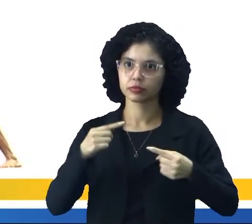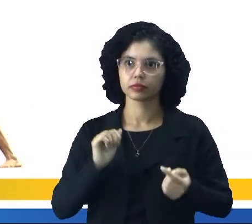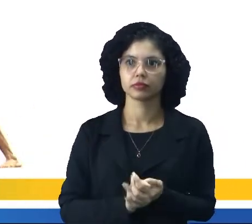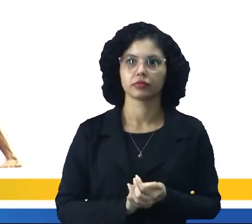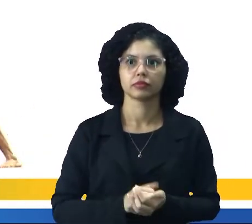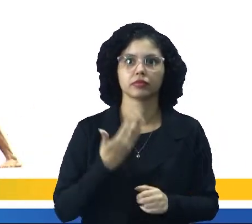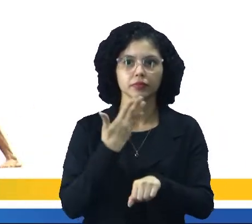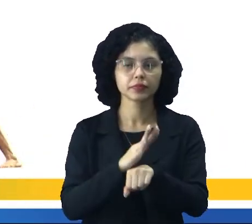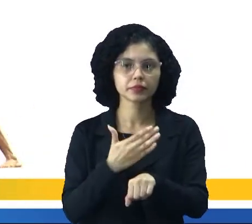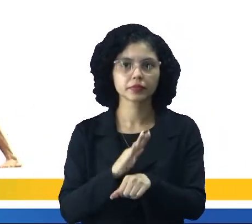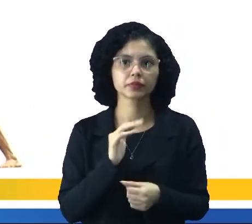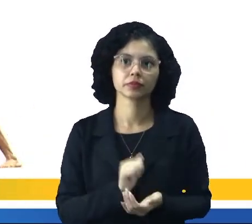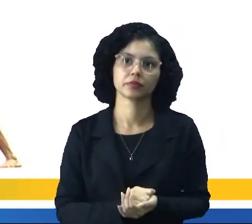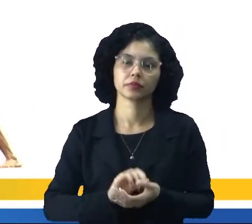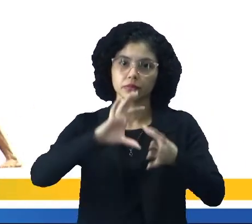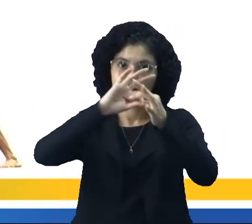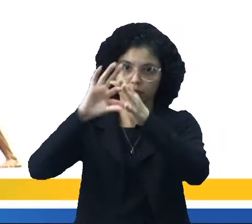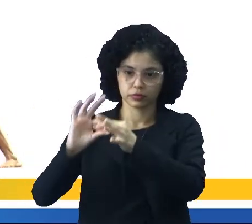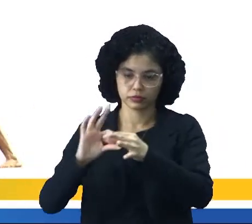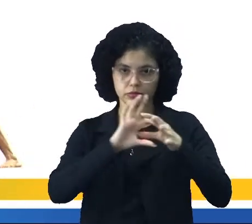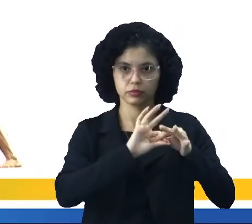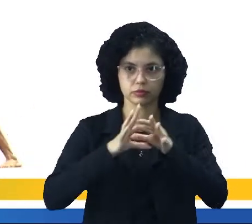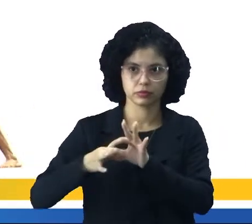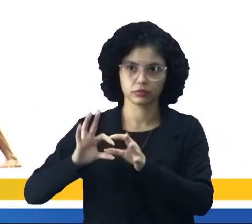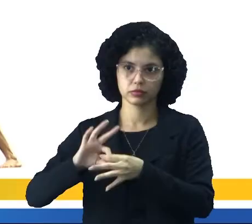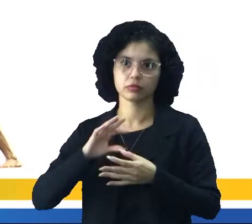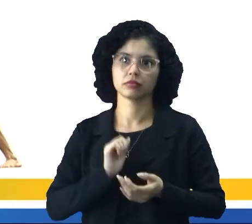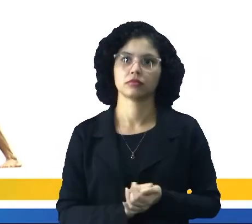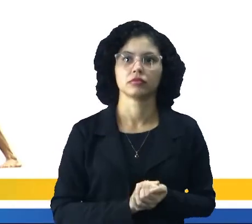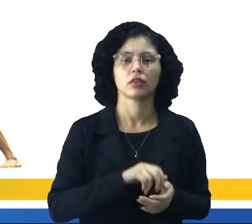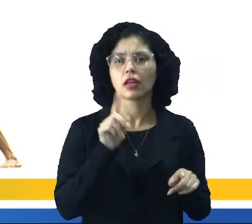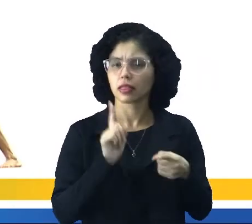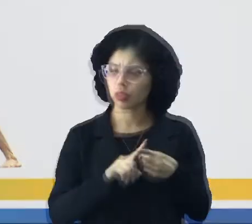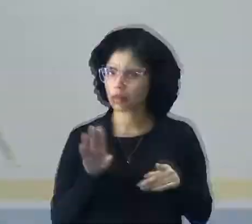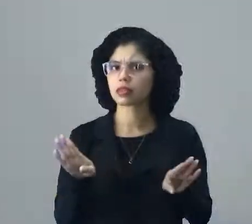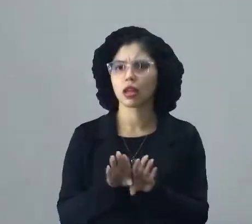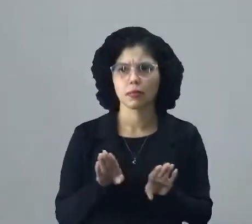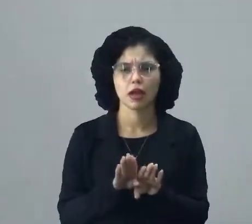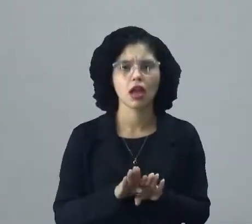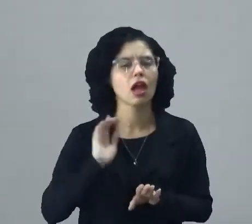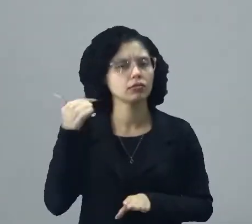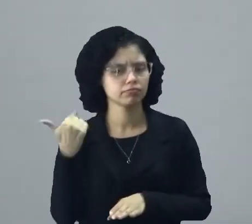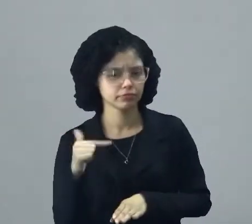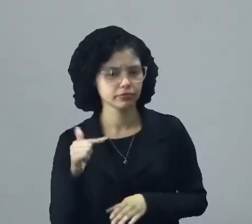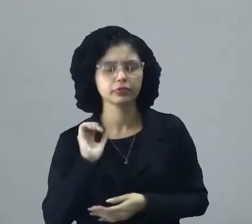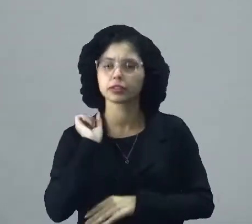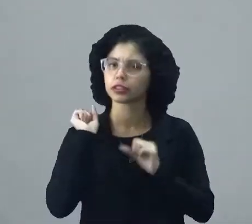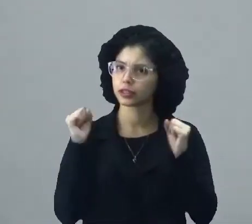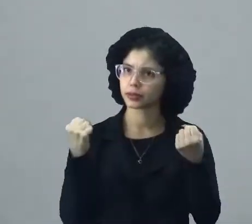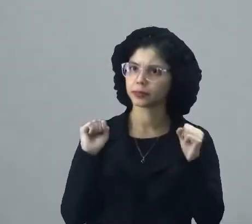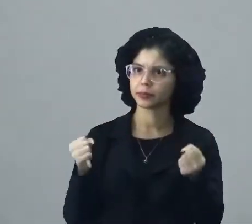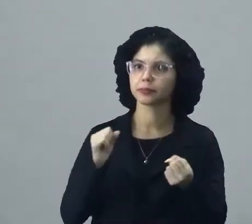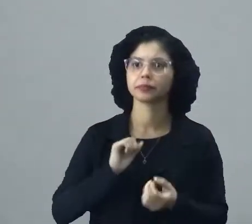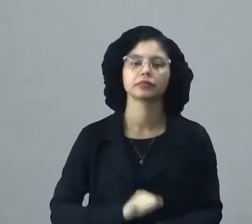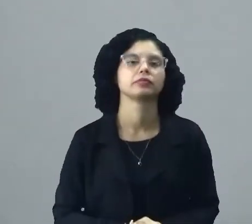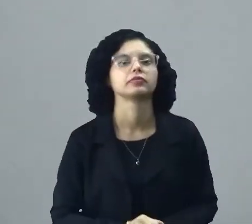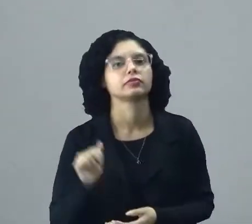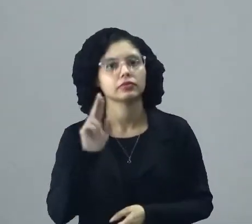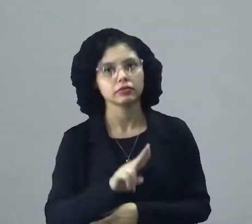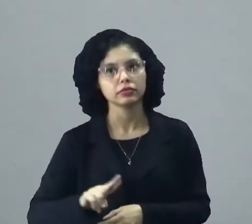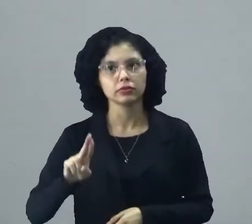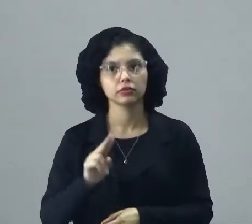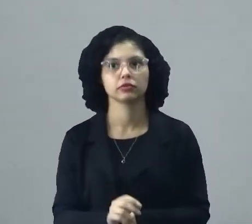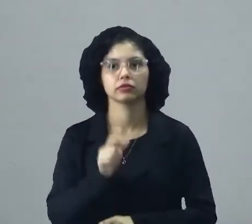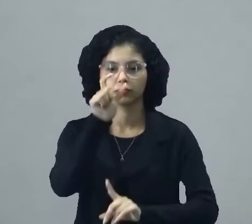competitivas, como as práticas nas Olimpíadas, e não competitivas, como as praticadas em academia. Como a gente está utilizando aqui